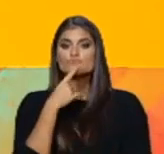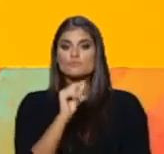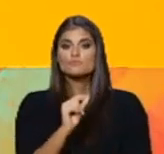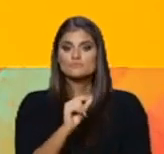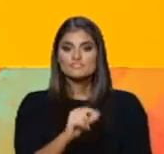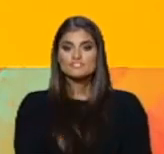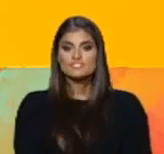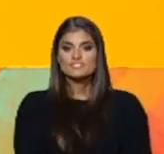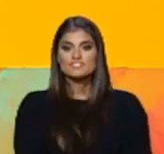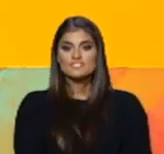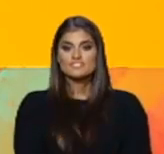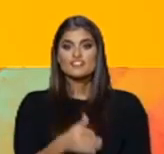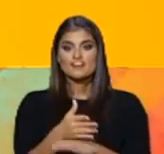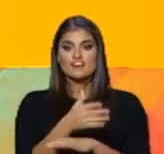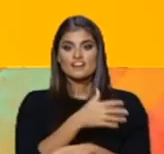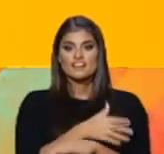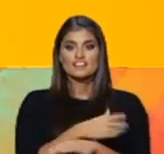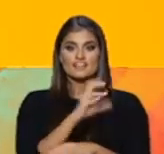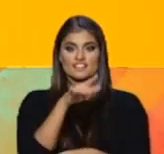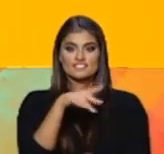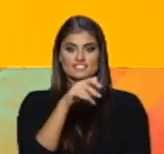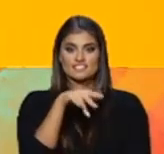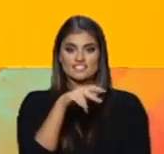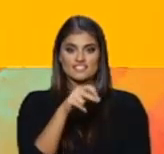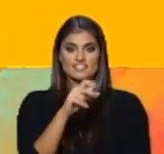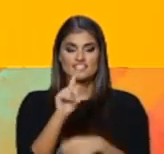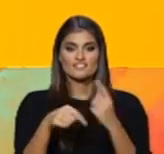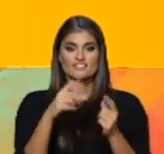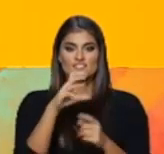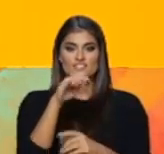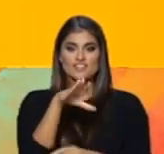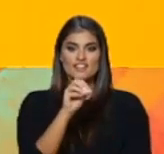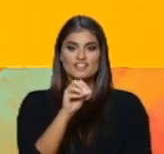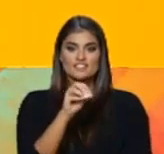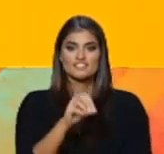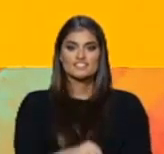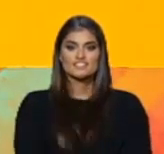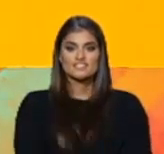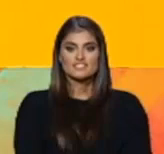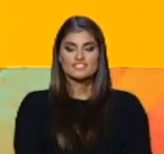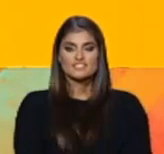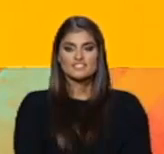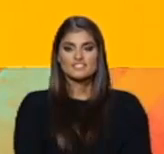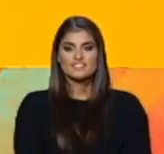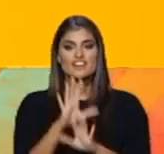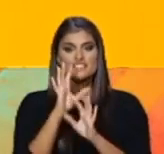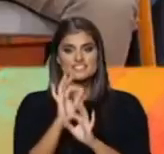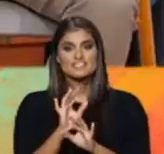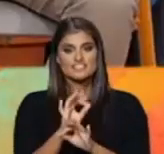nomes, em primeiro a Cristiana, em segundo o Canário. Ah, é? Muito bem. Melhor desafio.